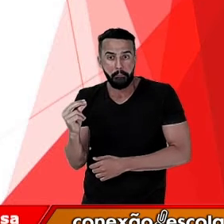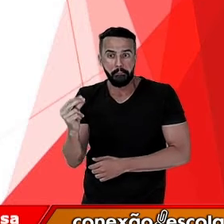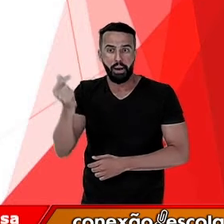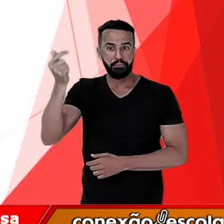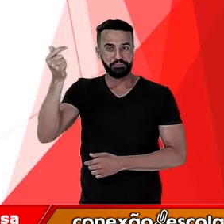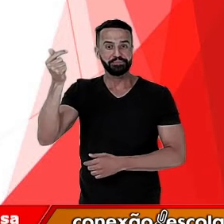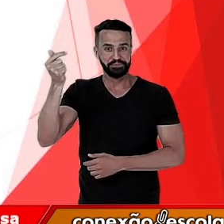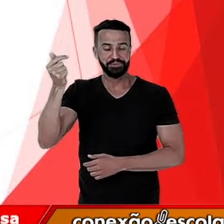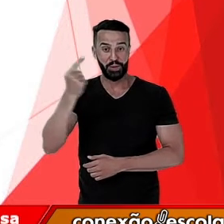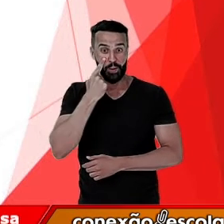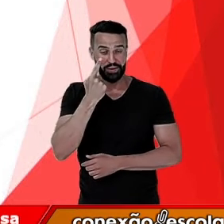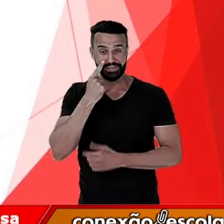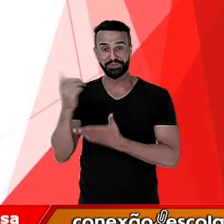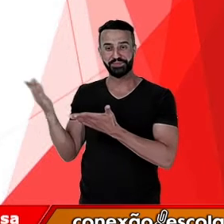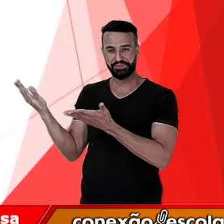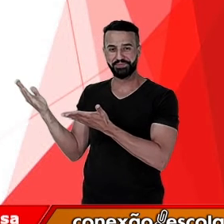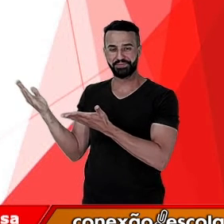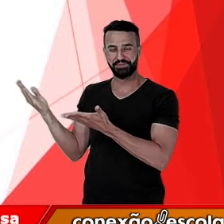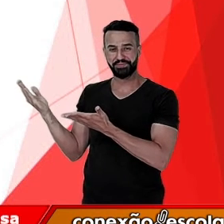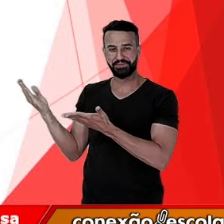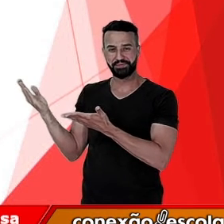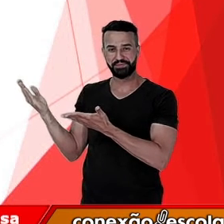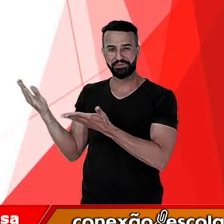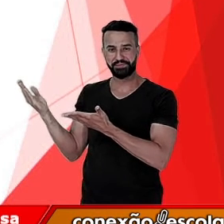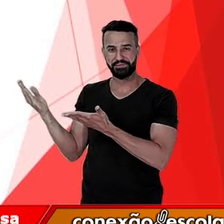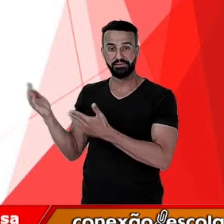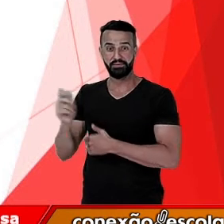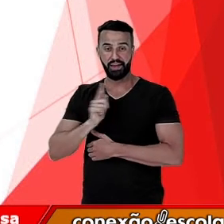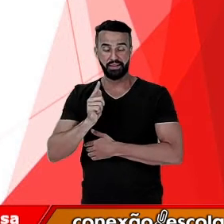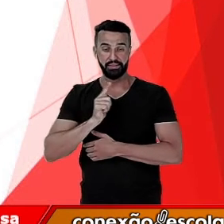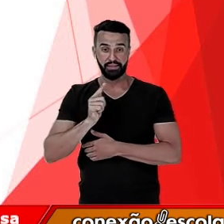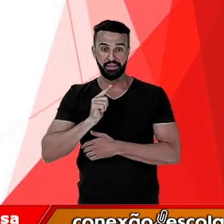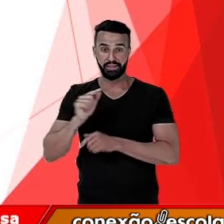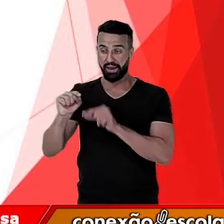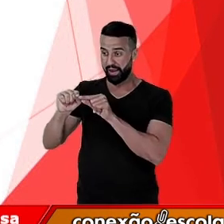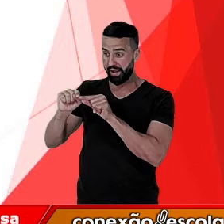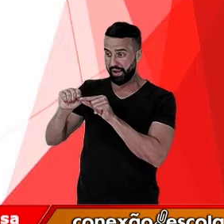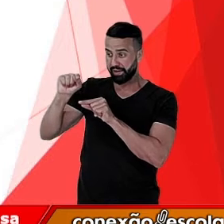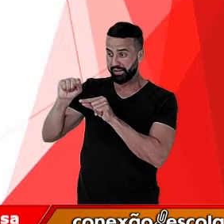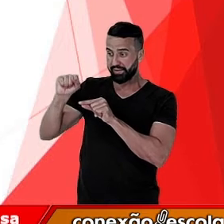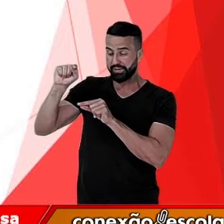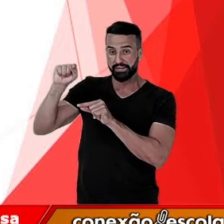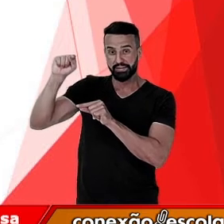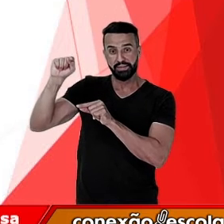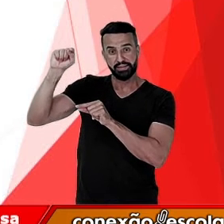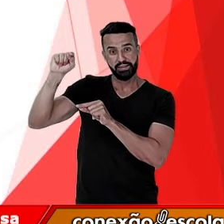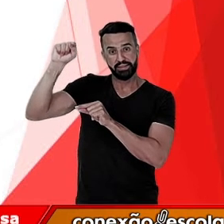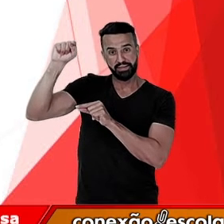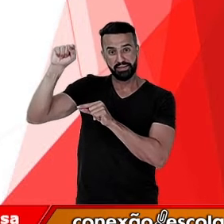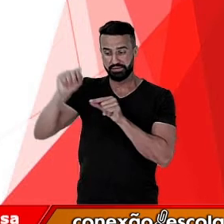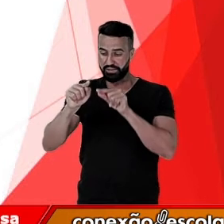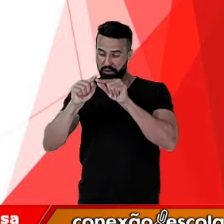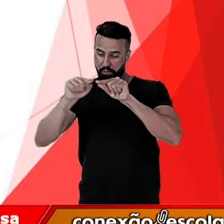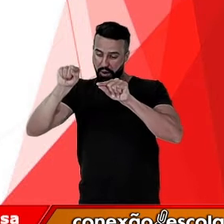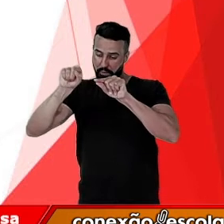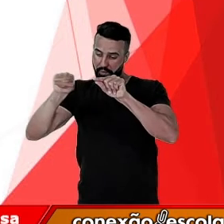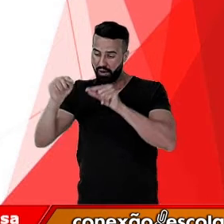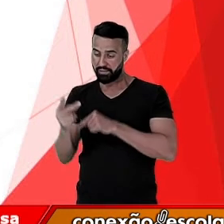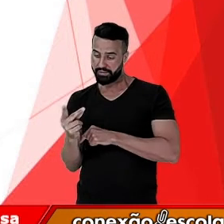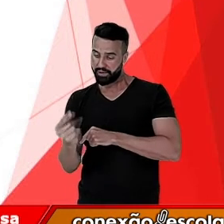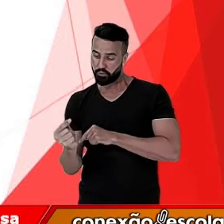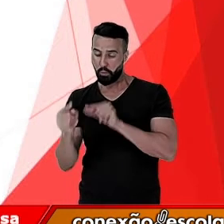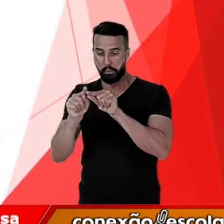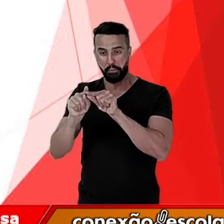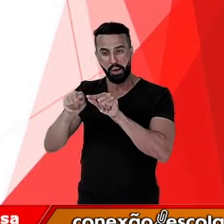esses desenhos aí, essas linhas, logo após os dedinhos dele. E aí,